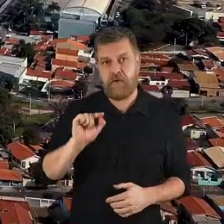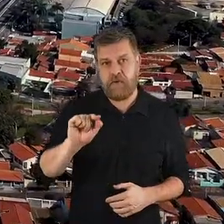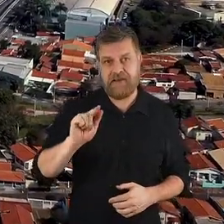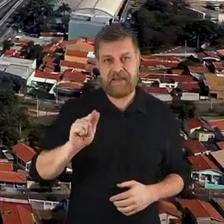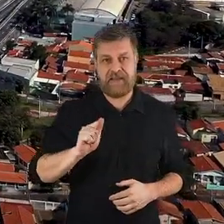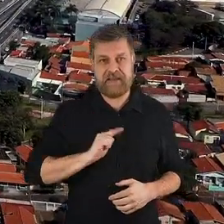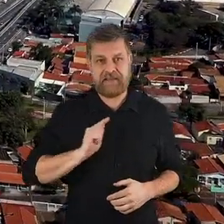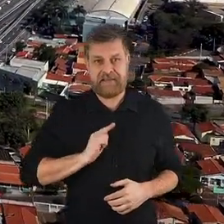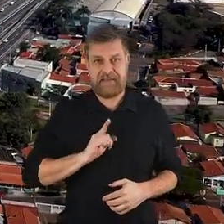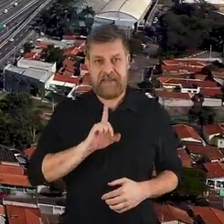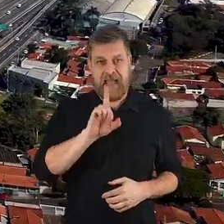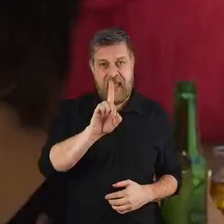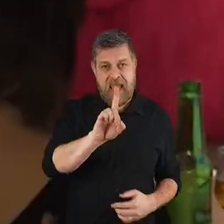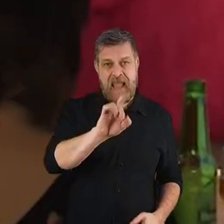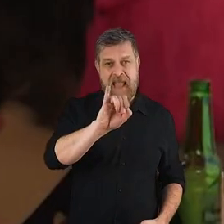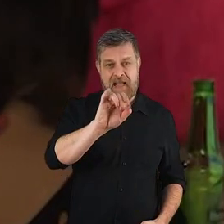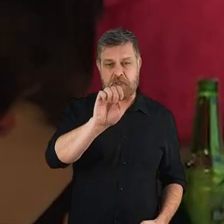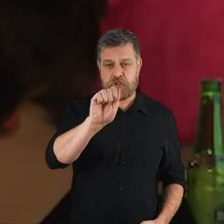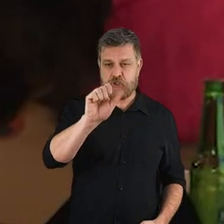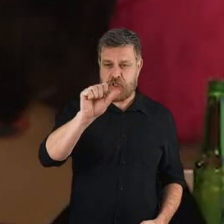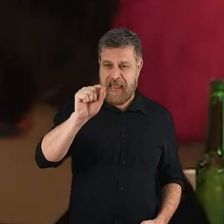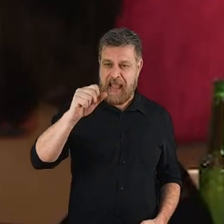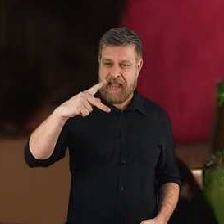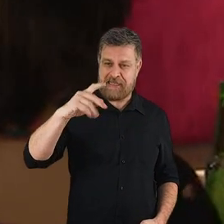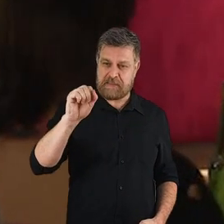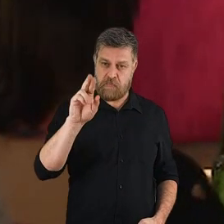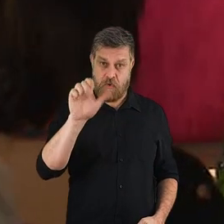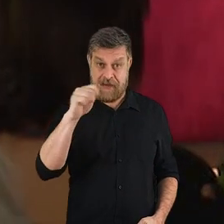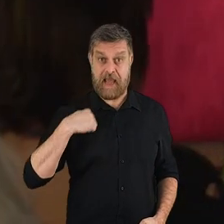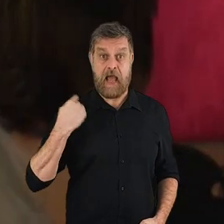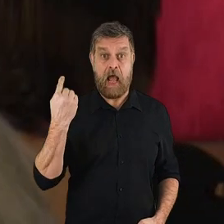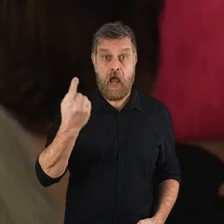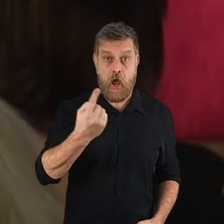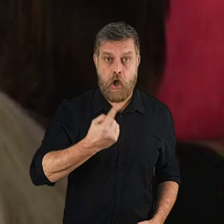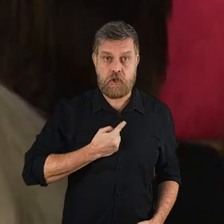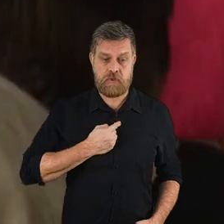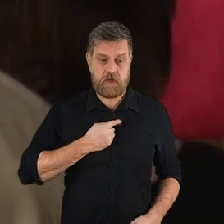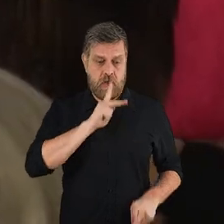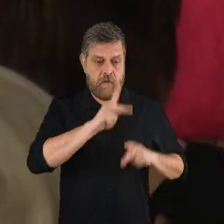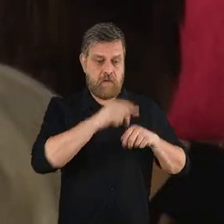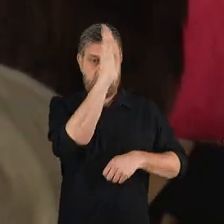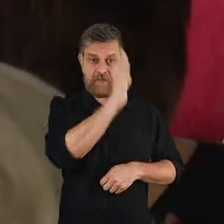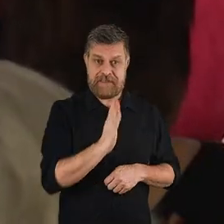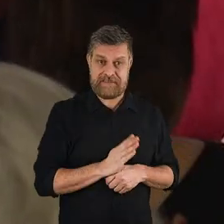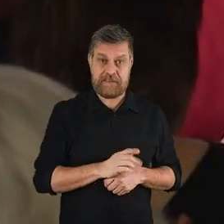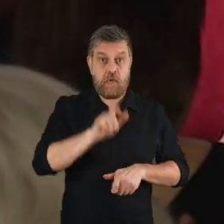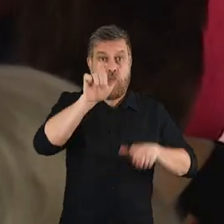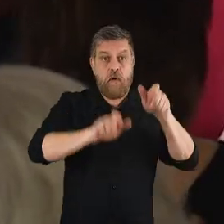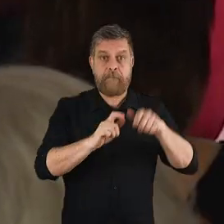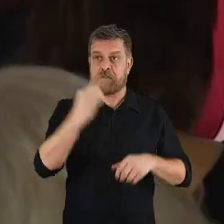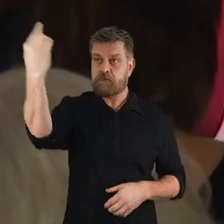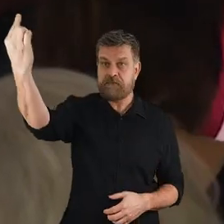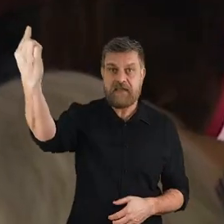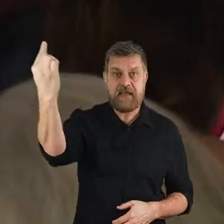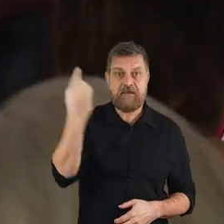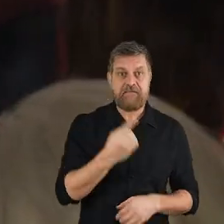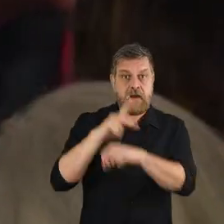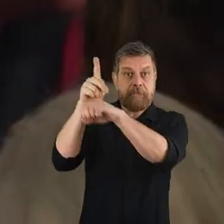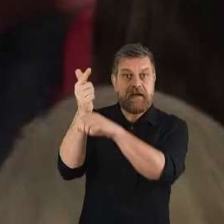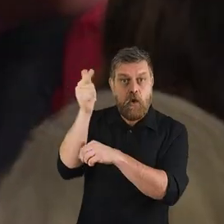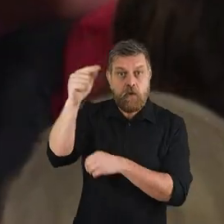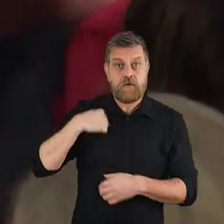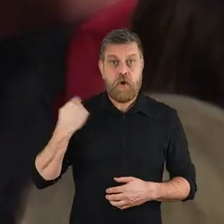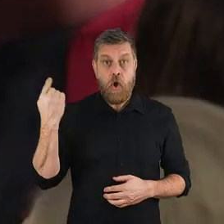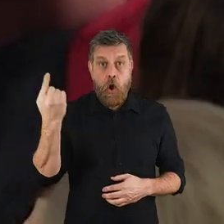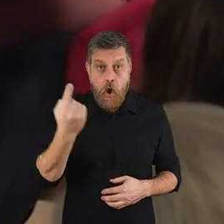dimensões diaspóricas, nós brasileiros ou pessoas estrangeiros que aqui moram, que aqui convivem, todos somos